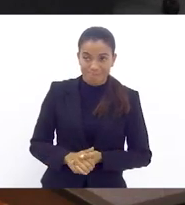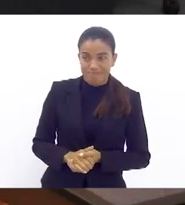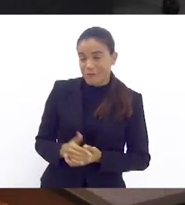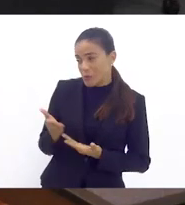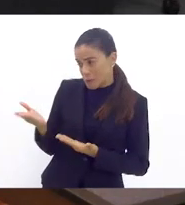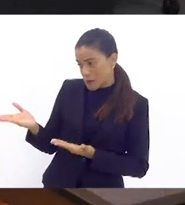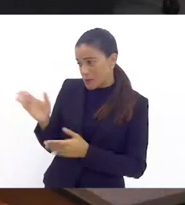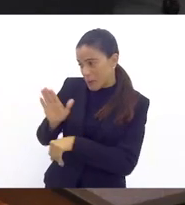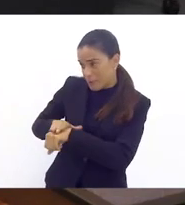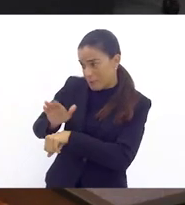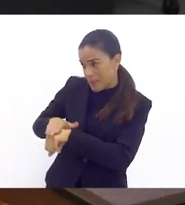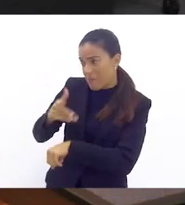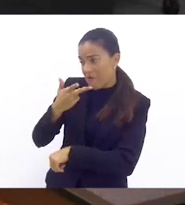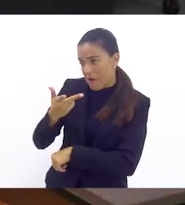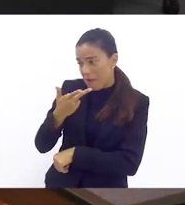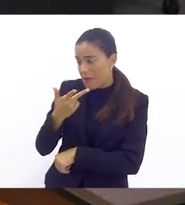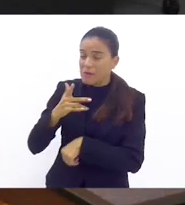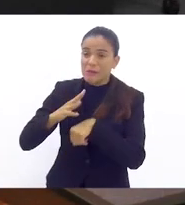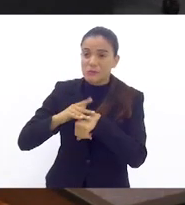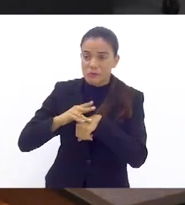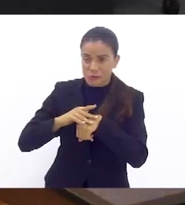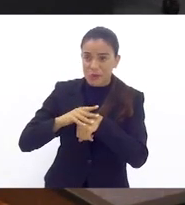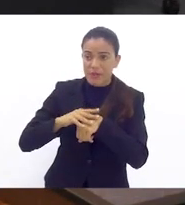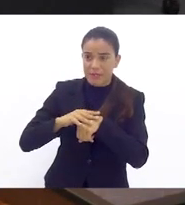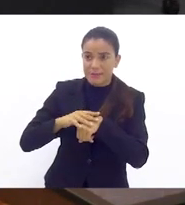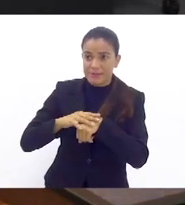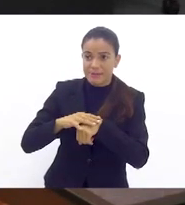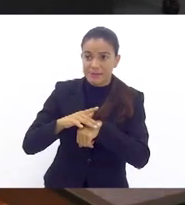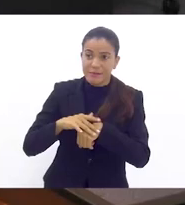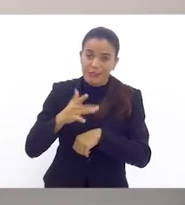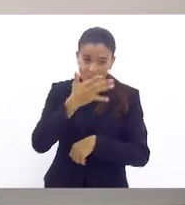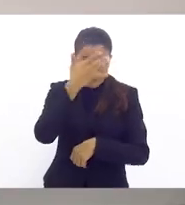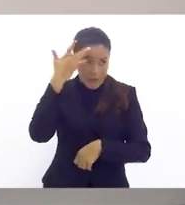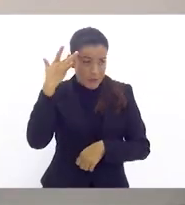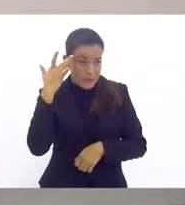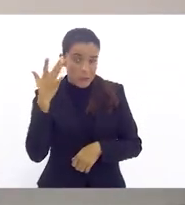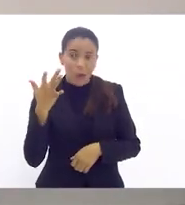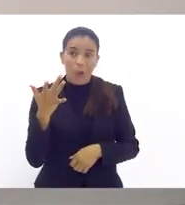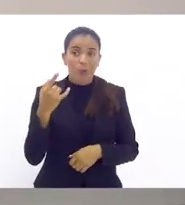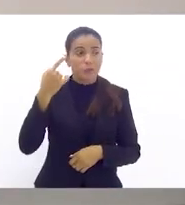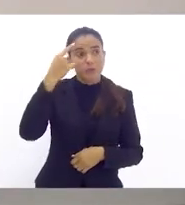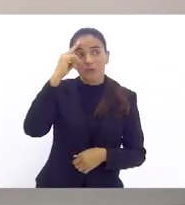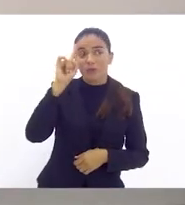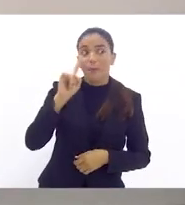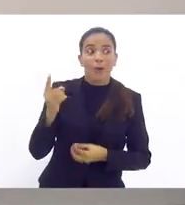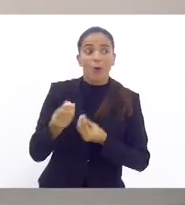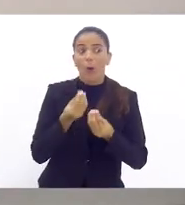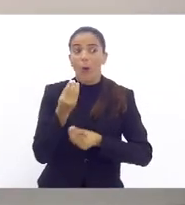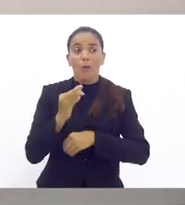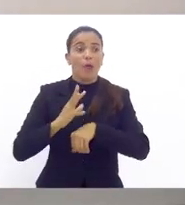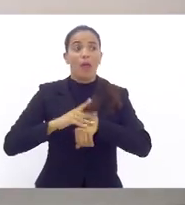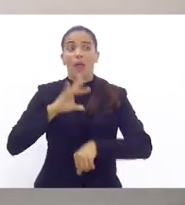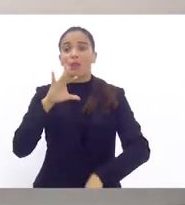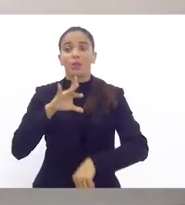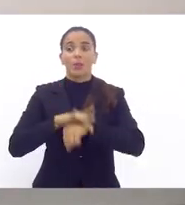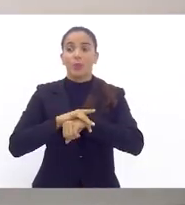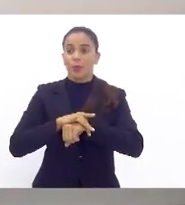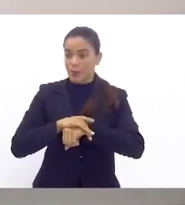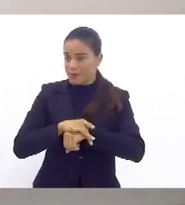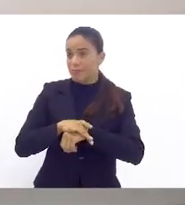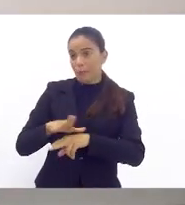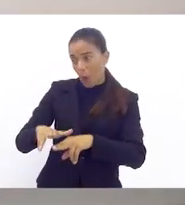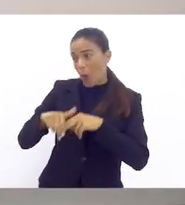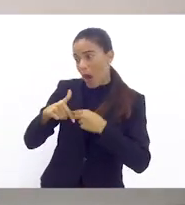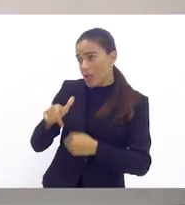senhor mesmo falou das doenças, né, as pessoas foram cometidas aí com doenças que a gente não sabe nem qual foi a origem, e muitas das vezes pode estar sendo por esse